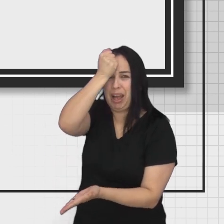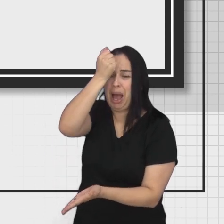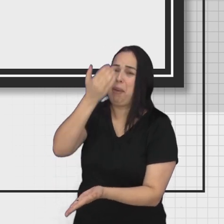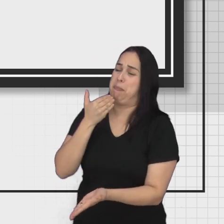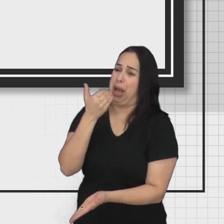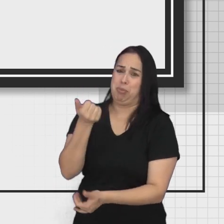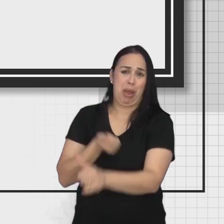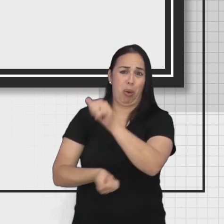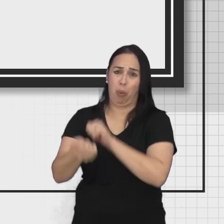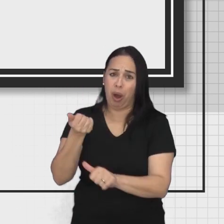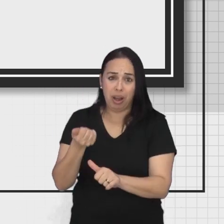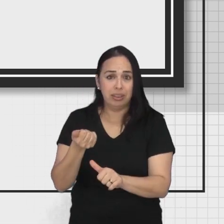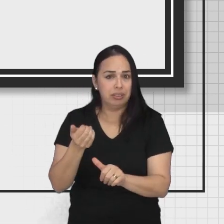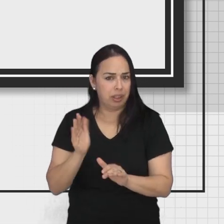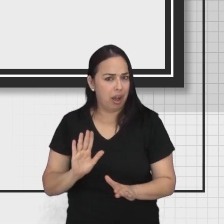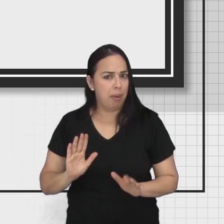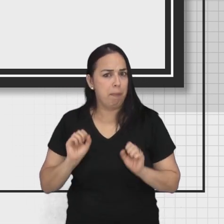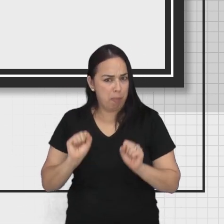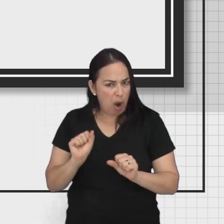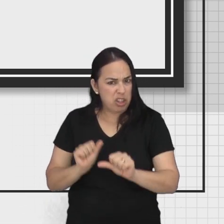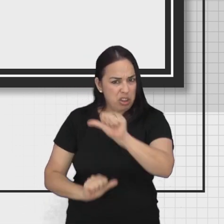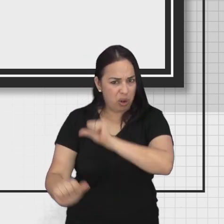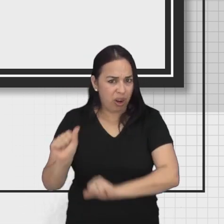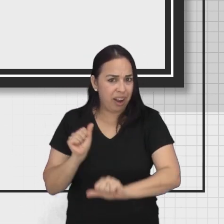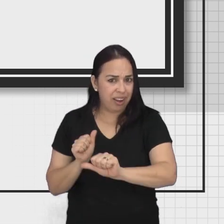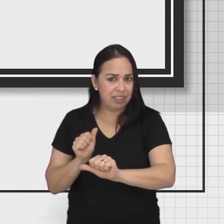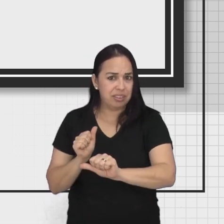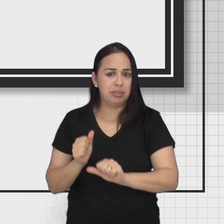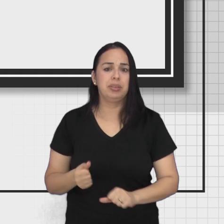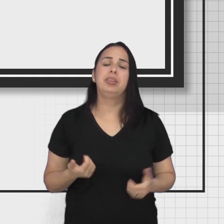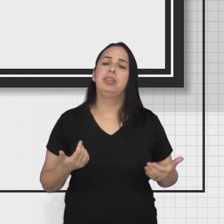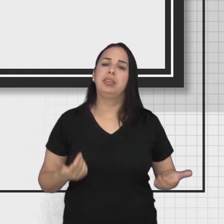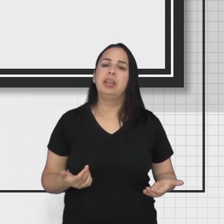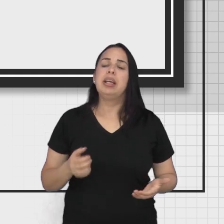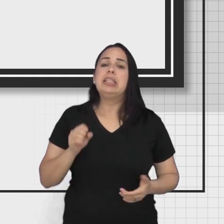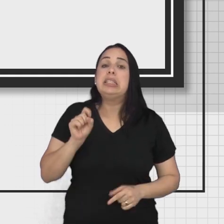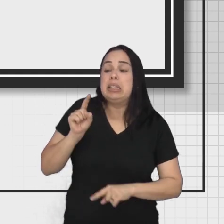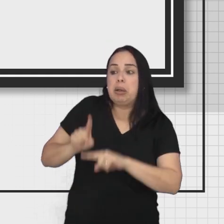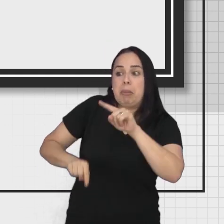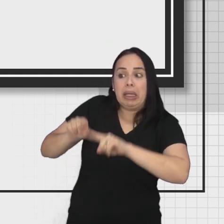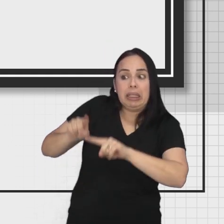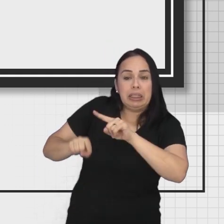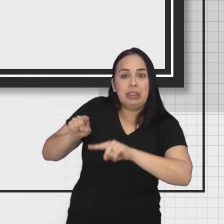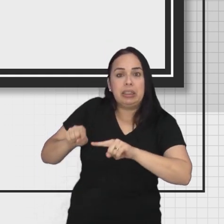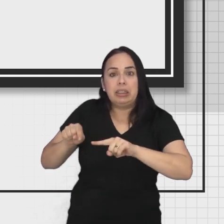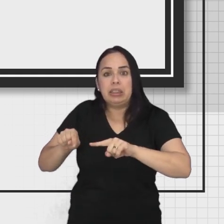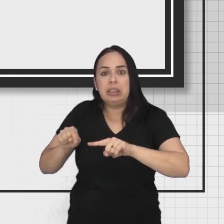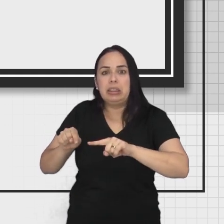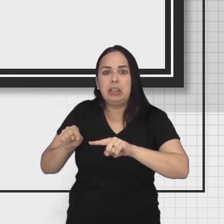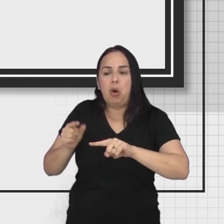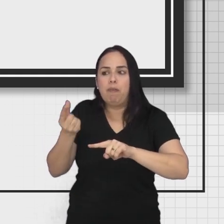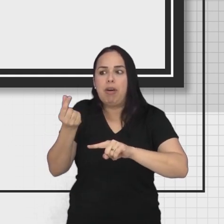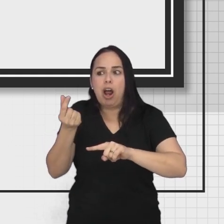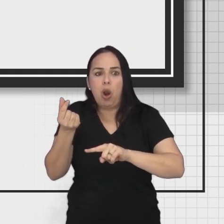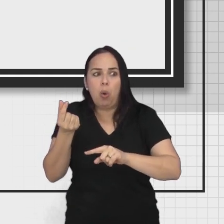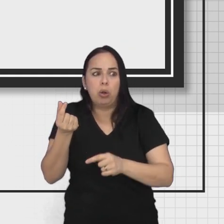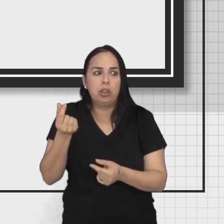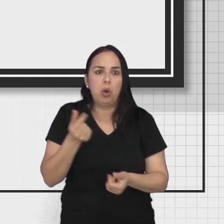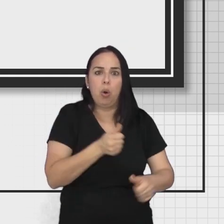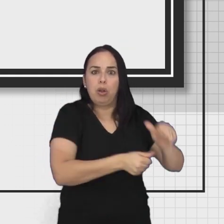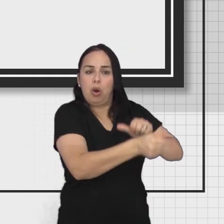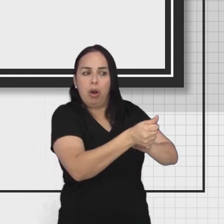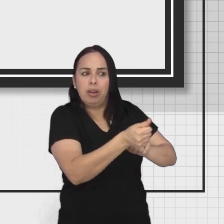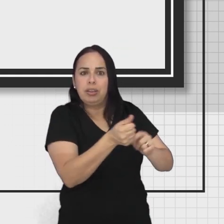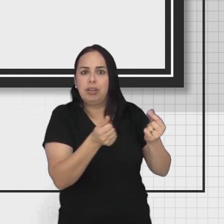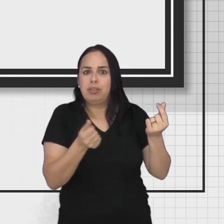e pedir a troca por outro. Será que é possível fazer essa troca? E se aquele produto da troca tiver uma diferença de preço,